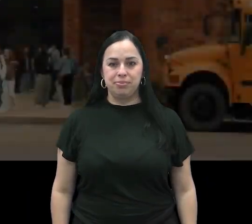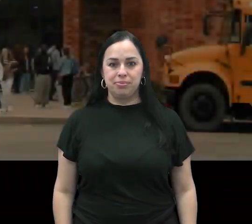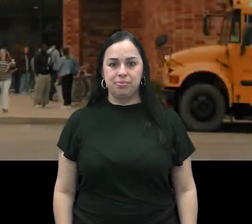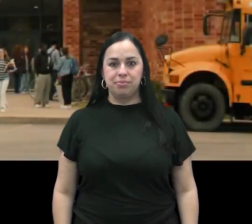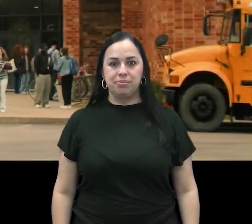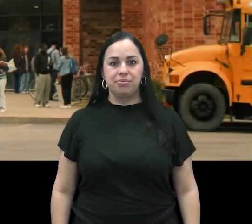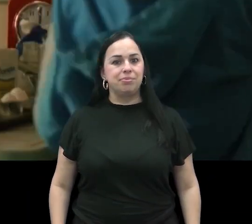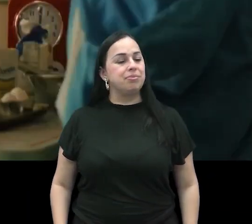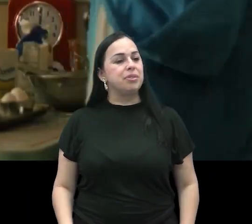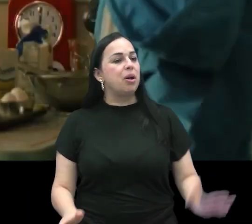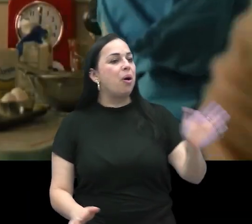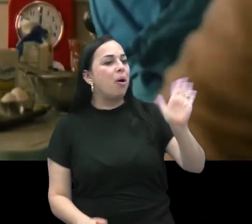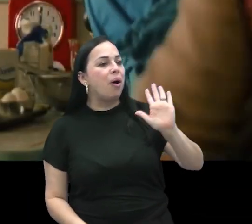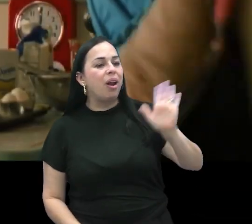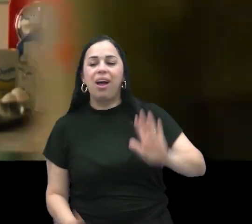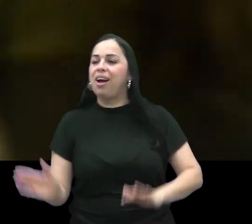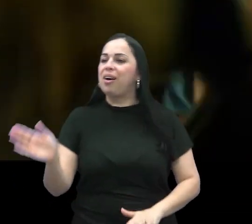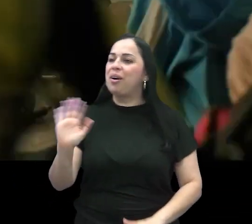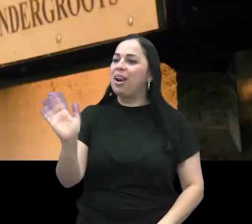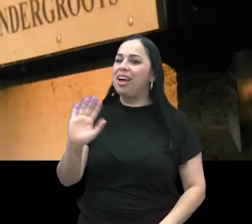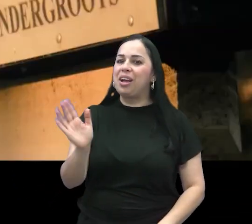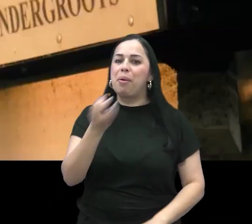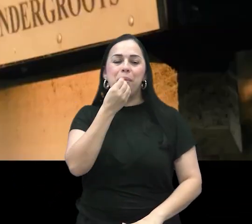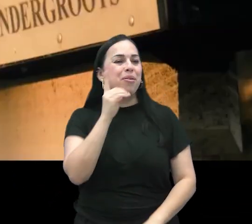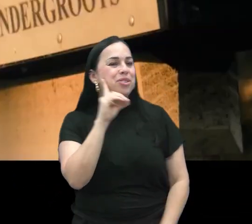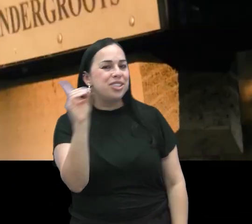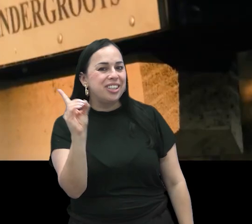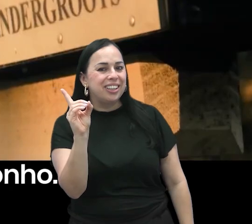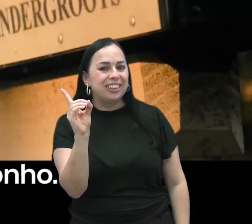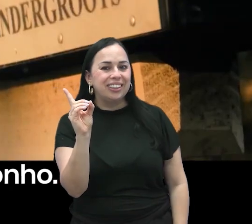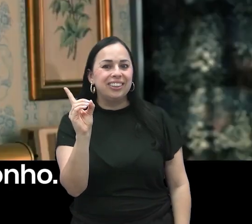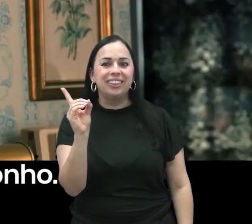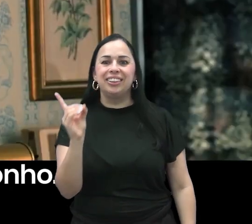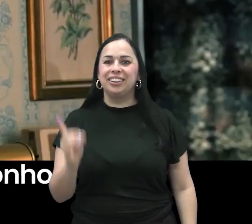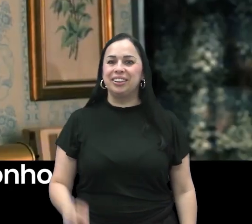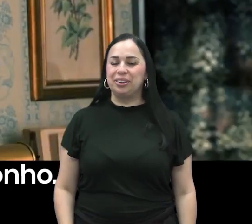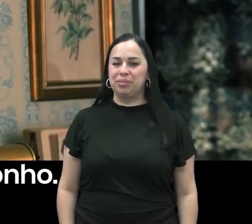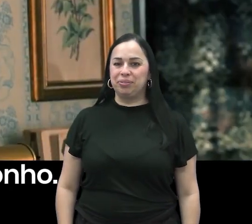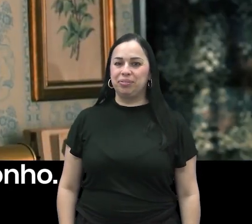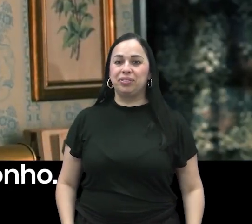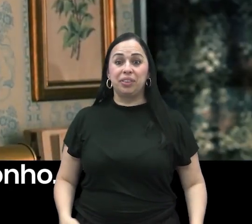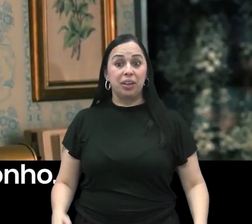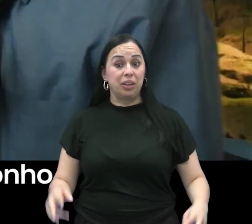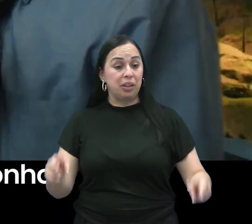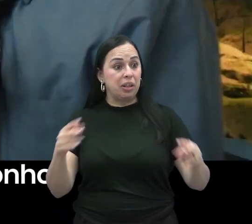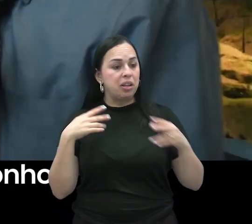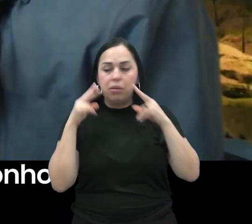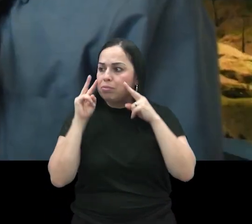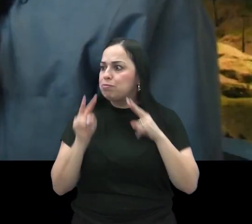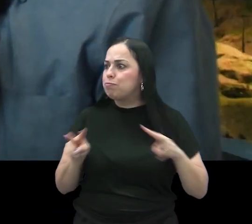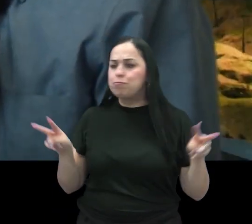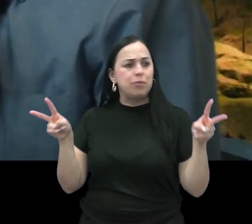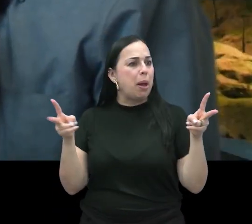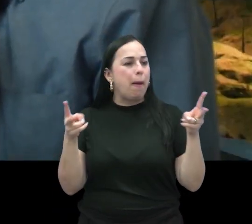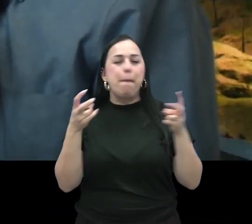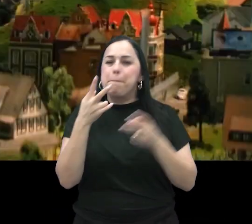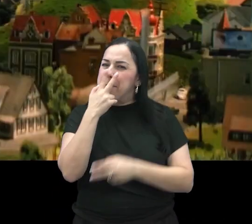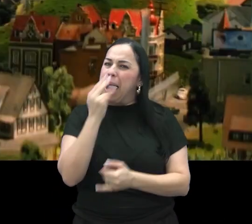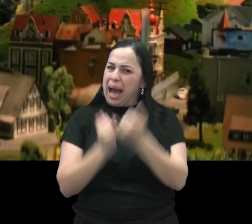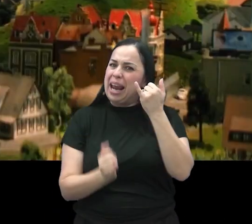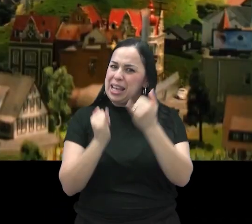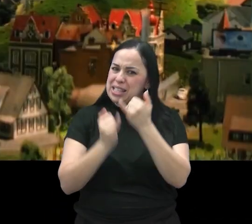Hi, Mrs. Vanderbilt. Good morning. I look around myself and it feels like a dream.